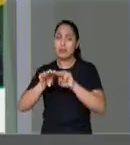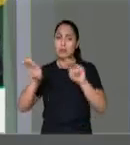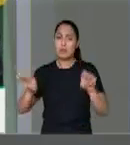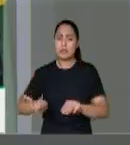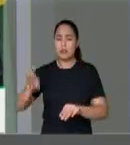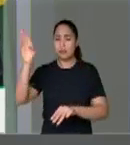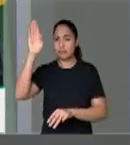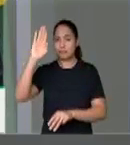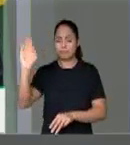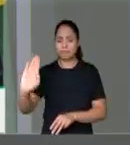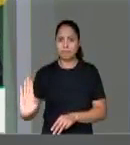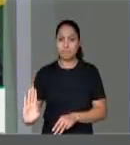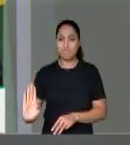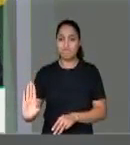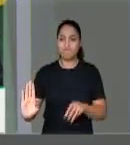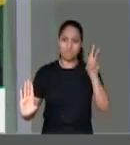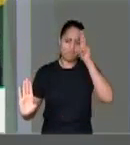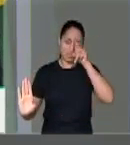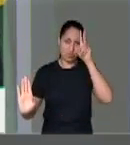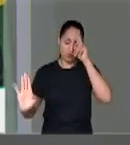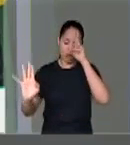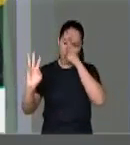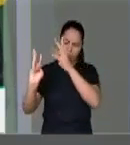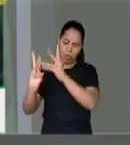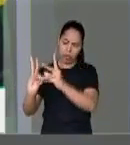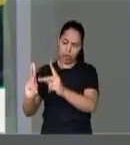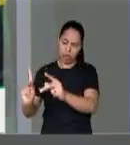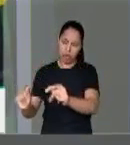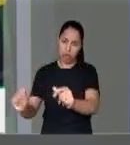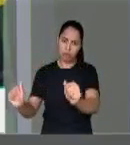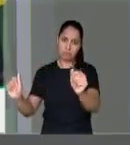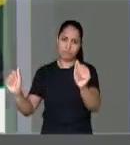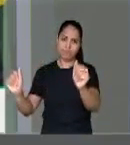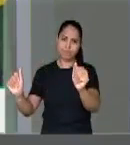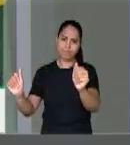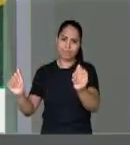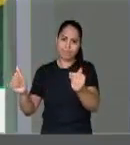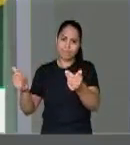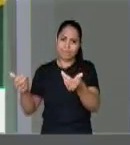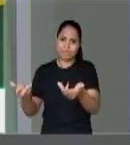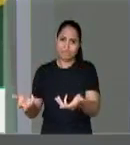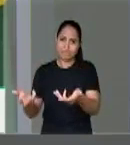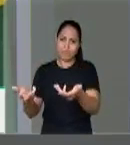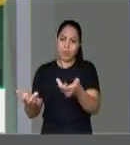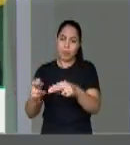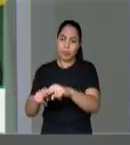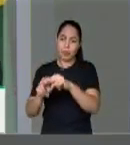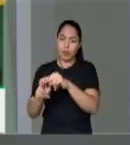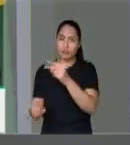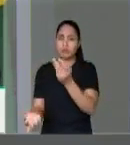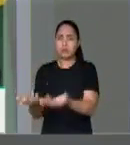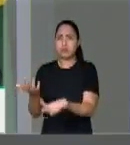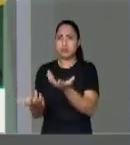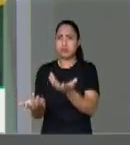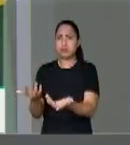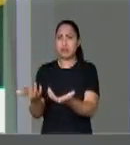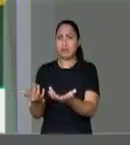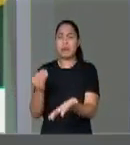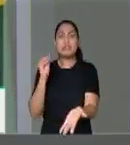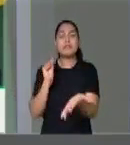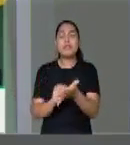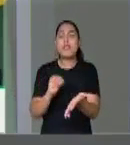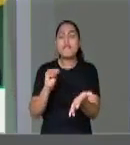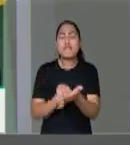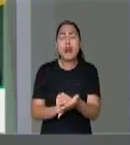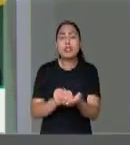do Brasil se perdeu em chamas, em especial pelo descaso. Não foi um